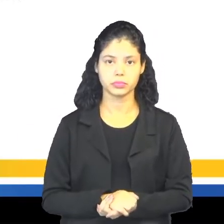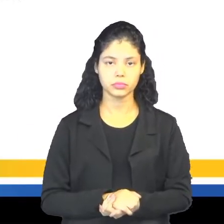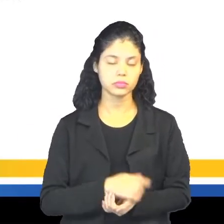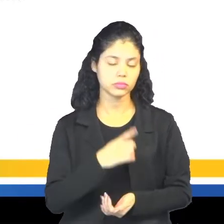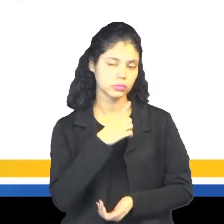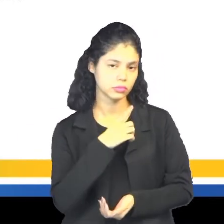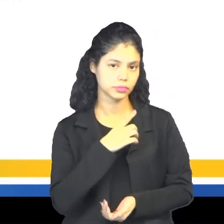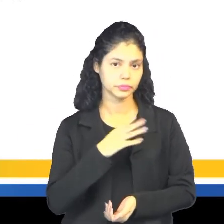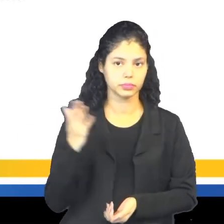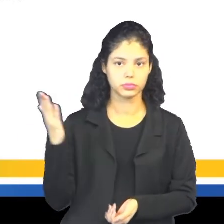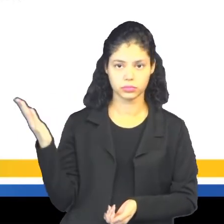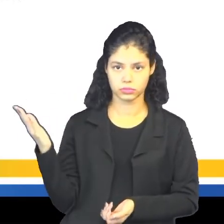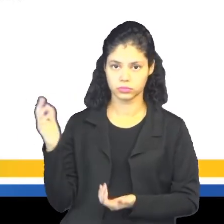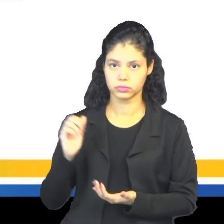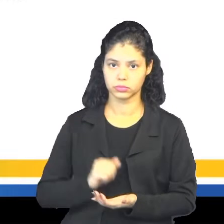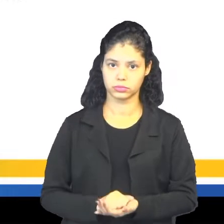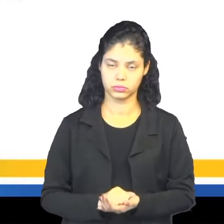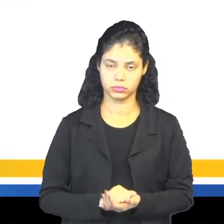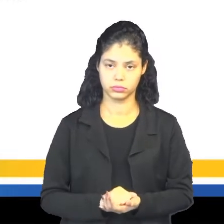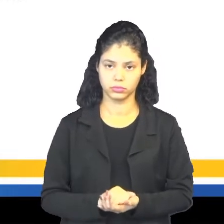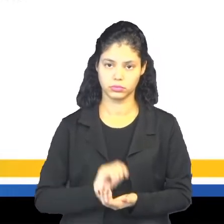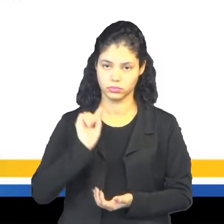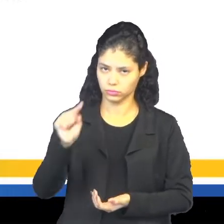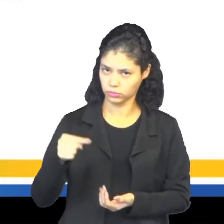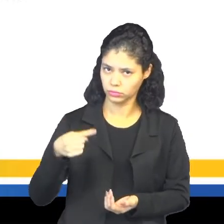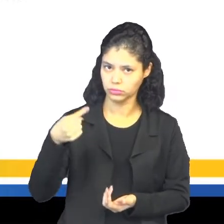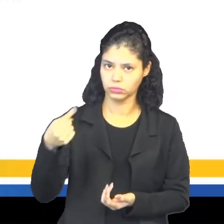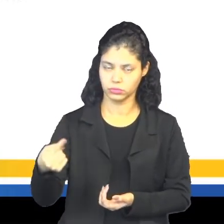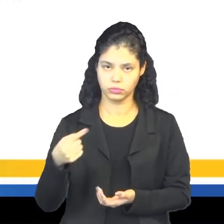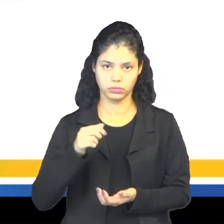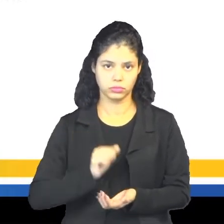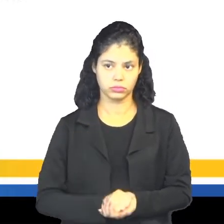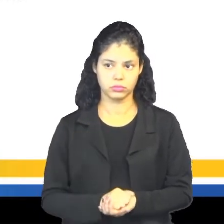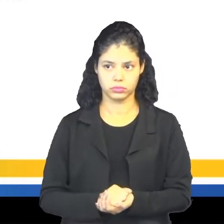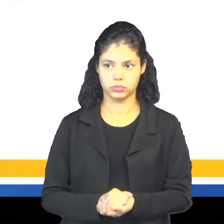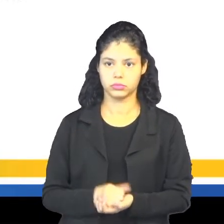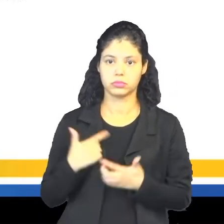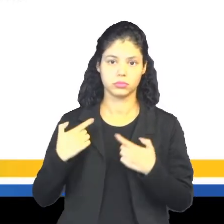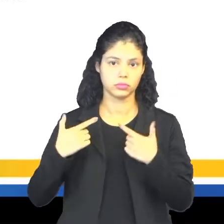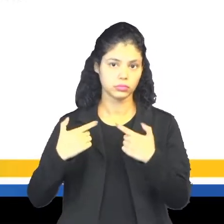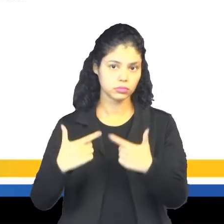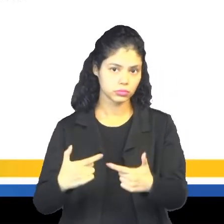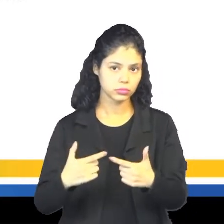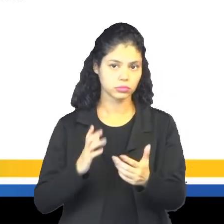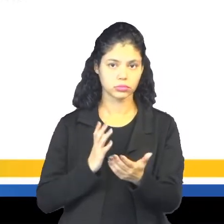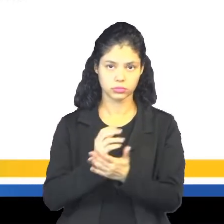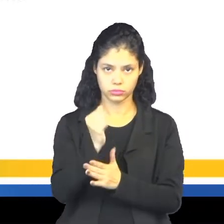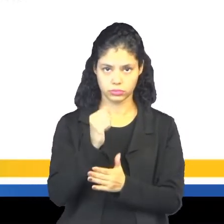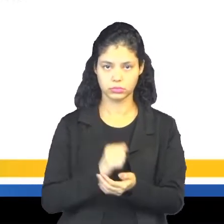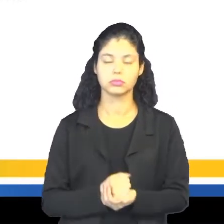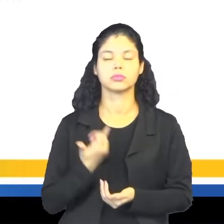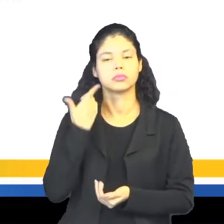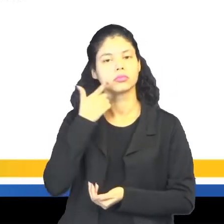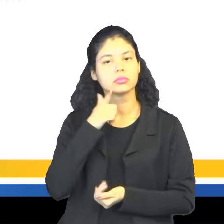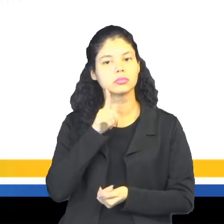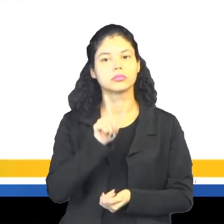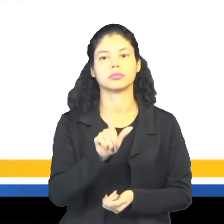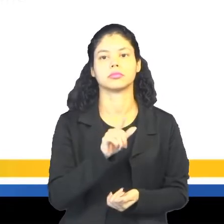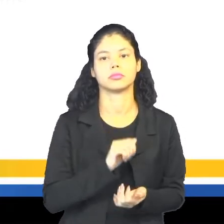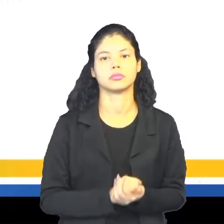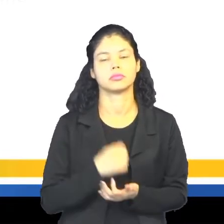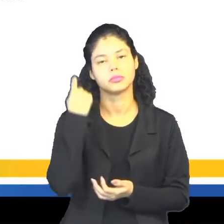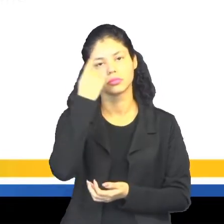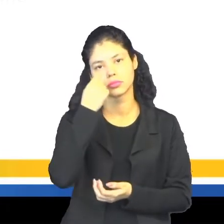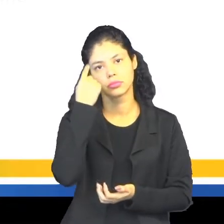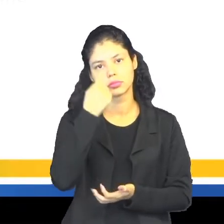tem aí, depois dessa guerra de reconquista vencida, né, na